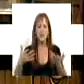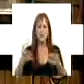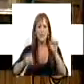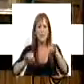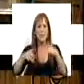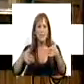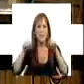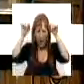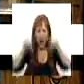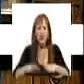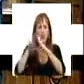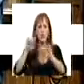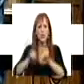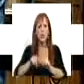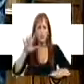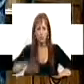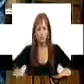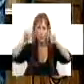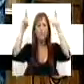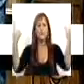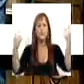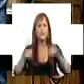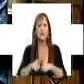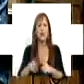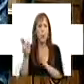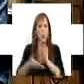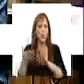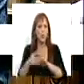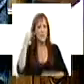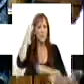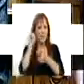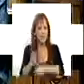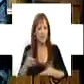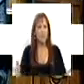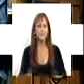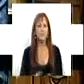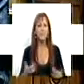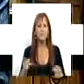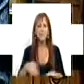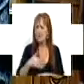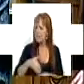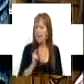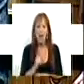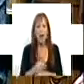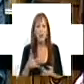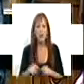em causa e é este modelo de desenvolvimento que é urgente equacionar. Ainda esta